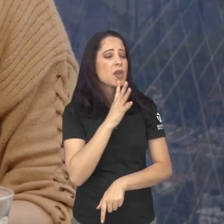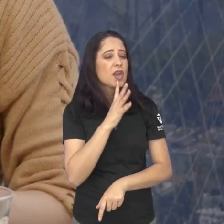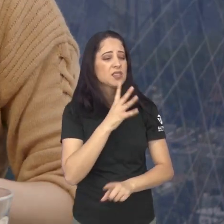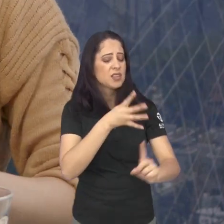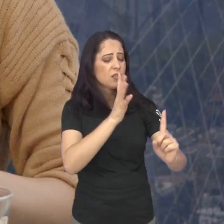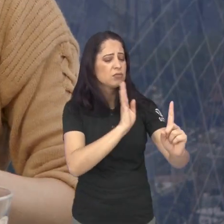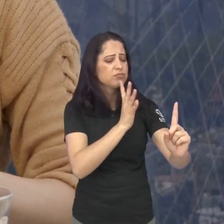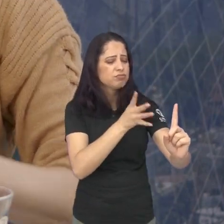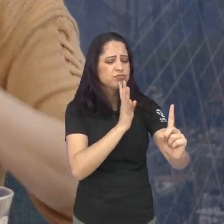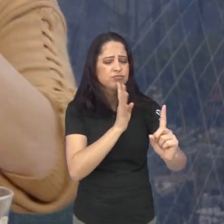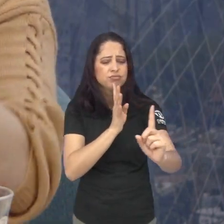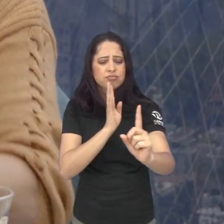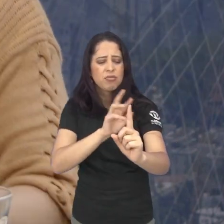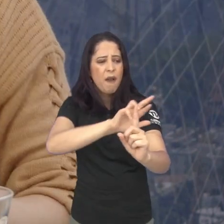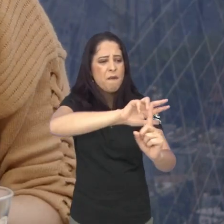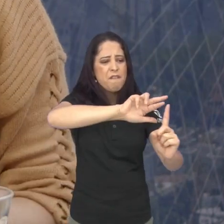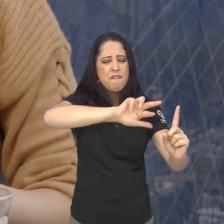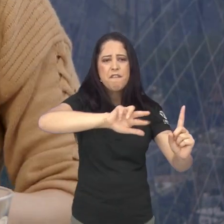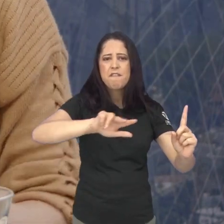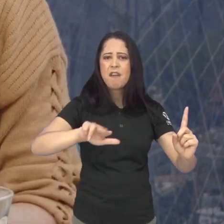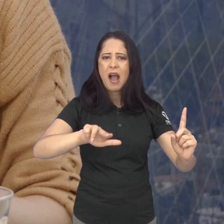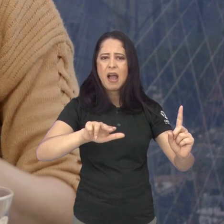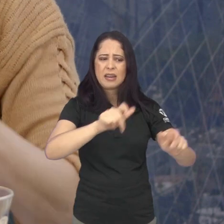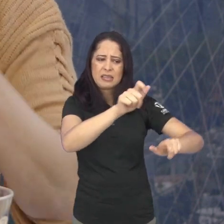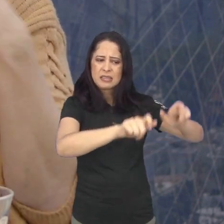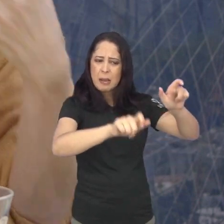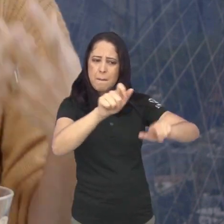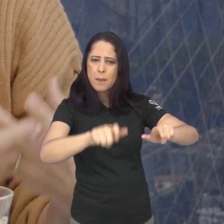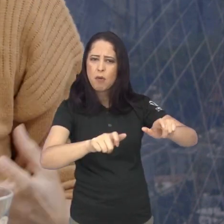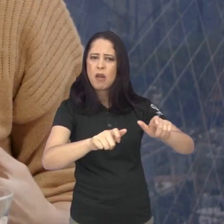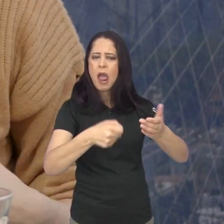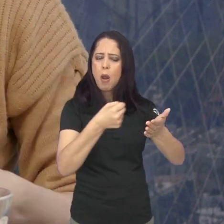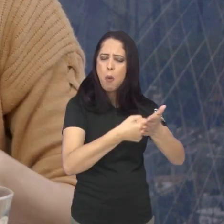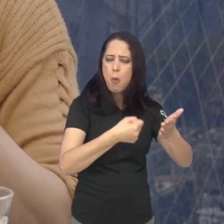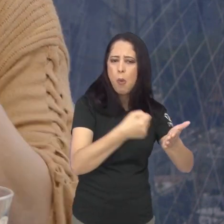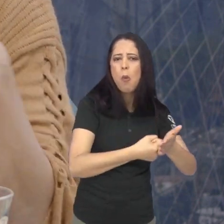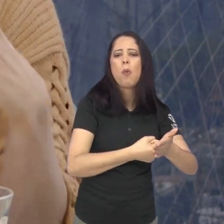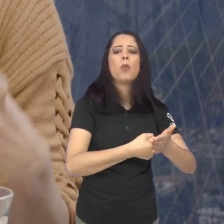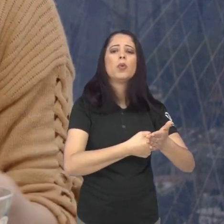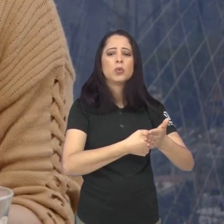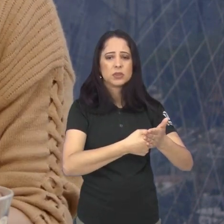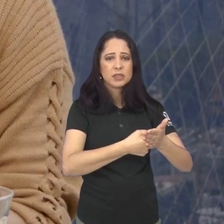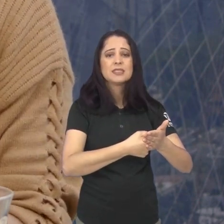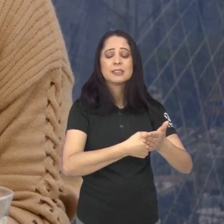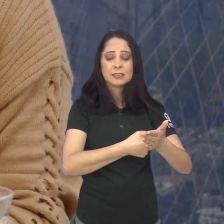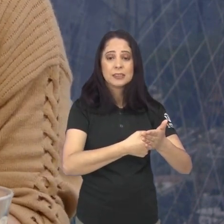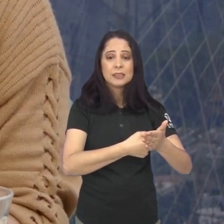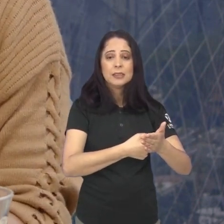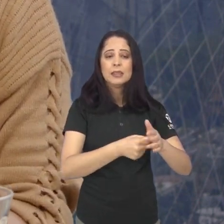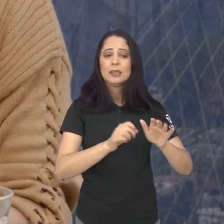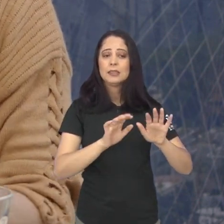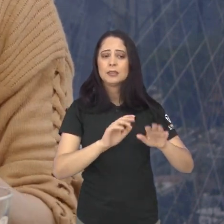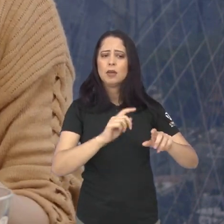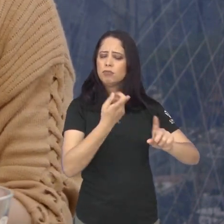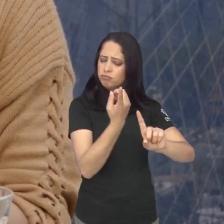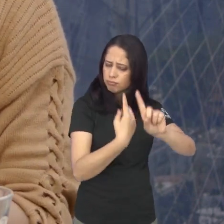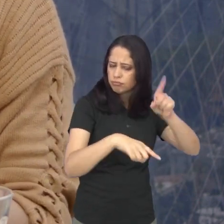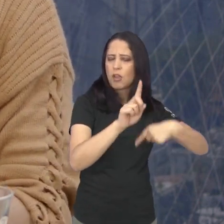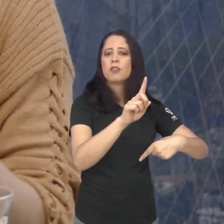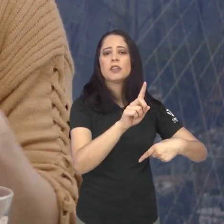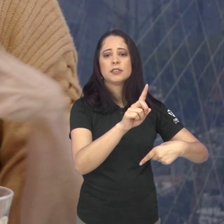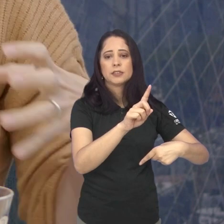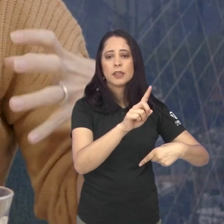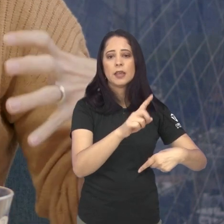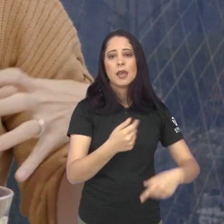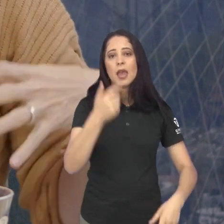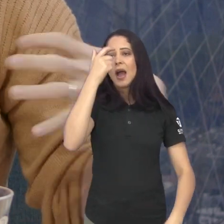vida, de luta, histórias de superação, de momentos super difíceis. Eu falei assim, poxa vida,